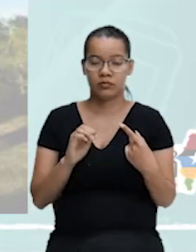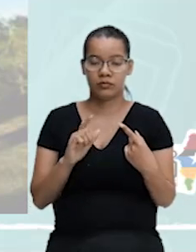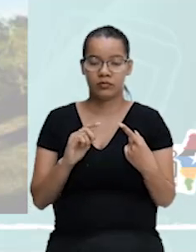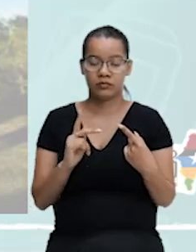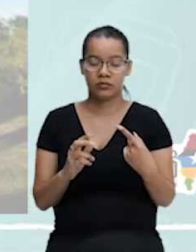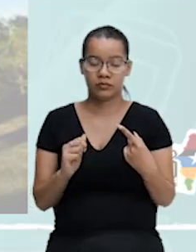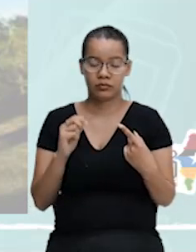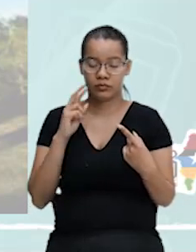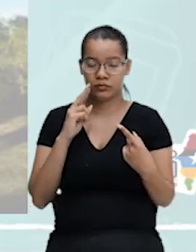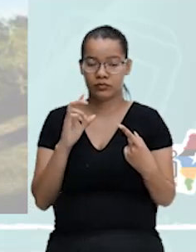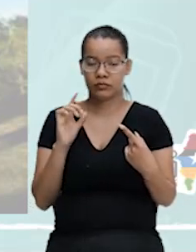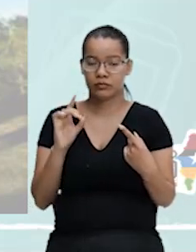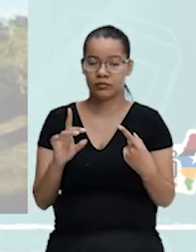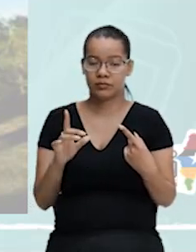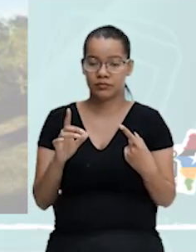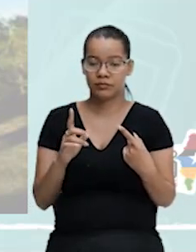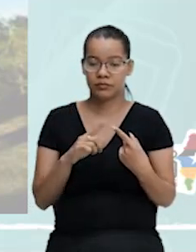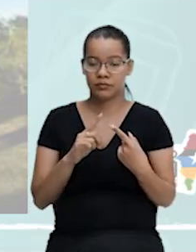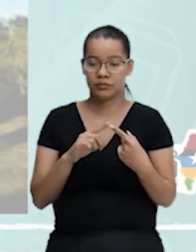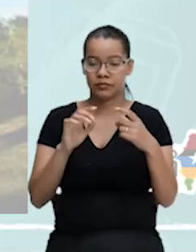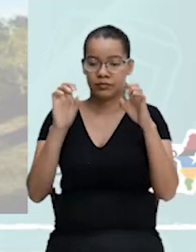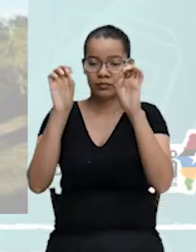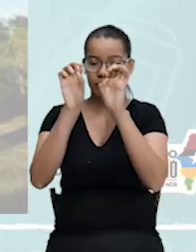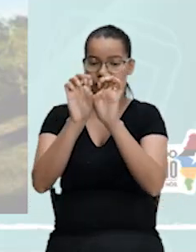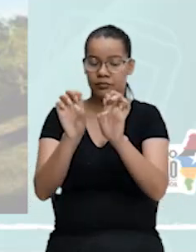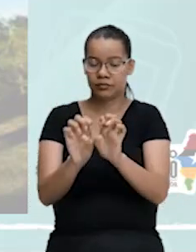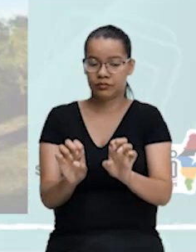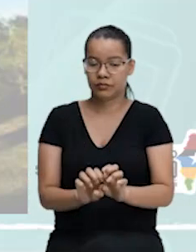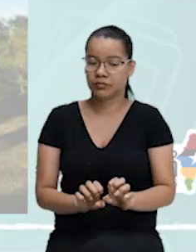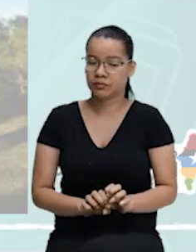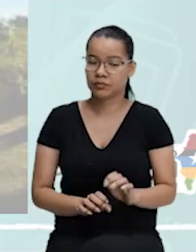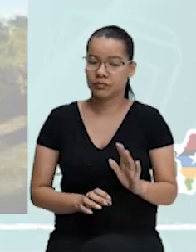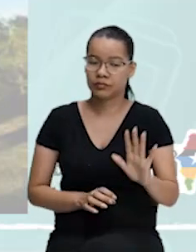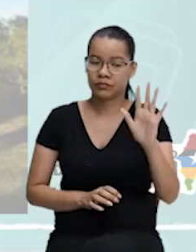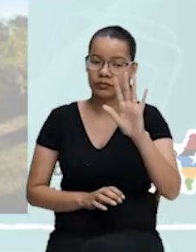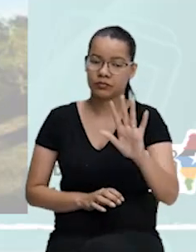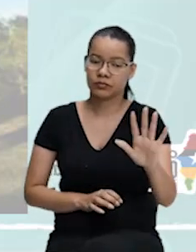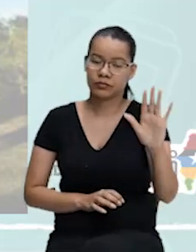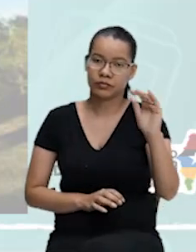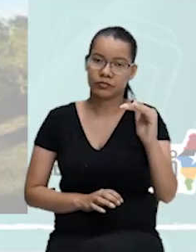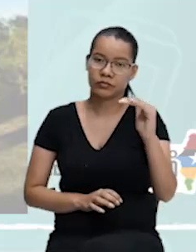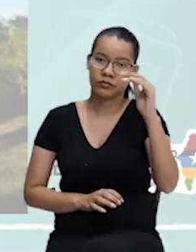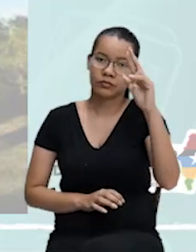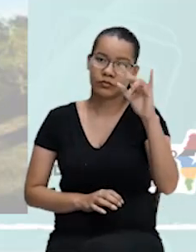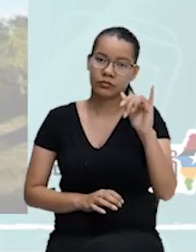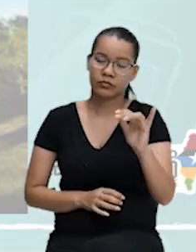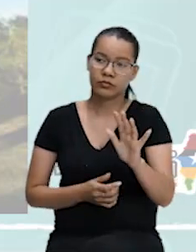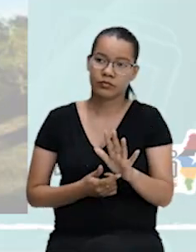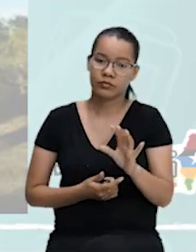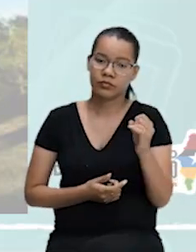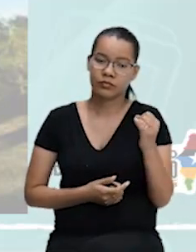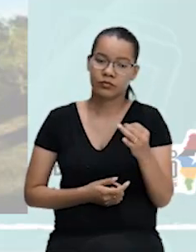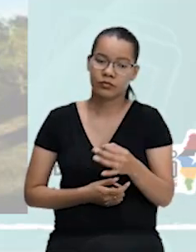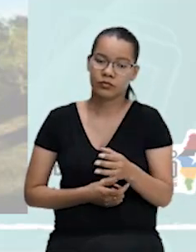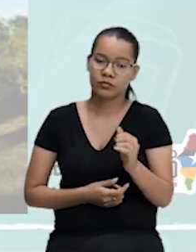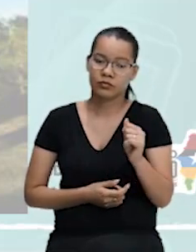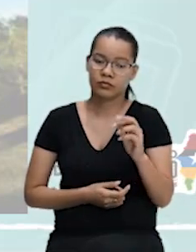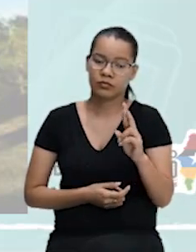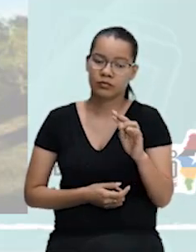abelha é essa estrutura aqui, ó. Então, essa parte de cima, né, vai apresentar quantos carbonos,